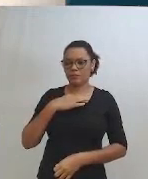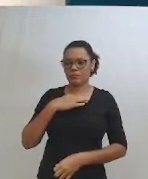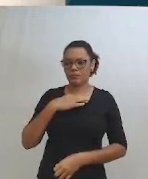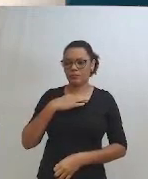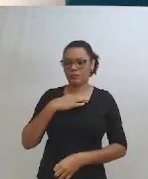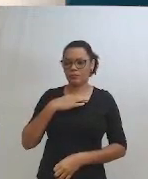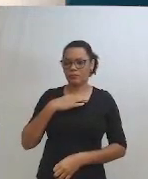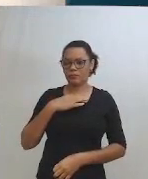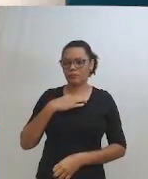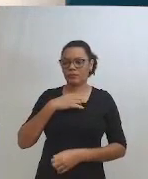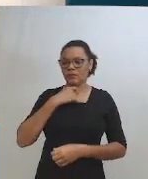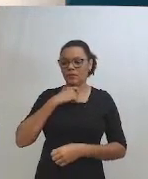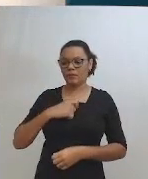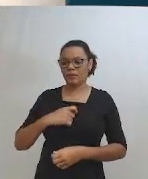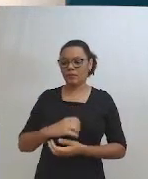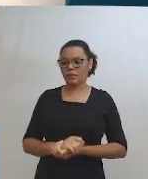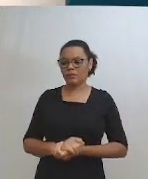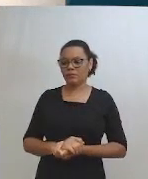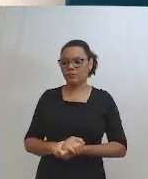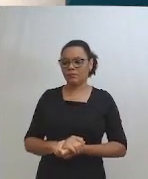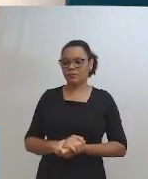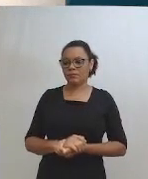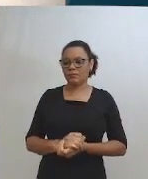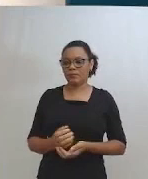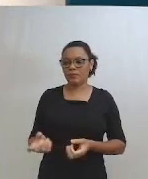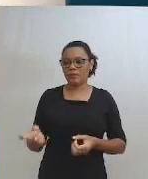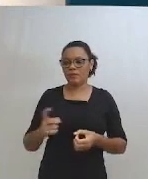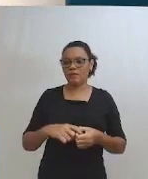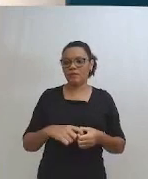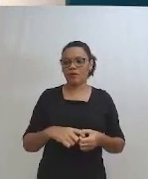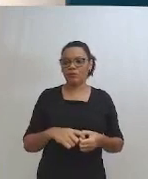Eu devolvo a palavra ao ilustre relator.